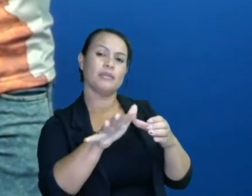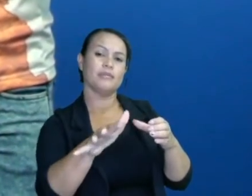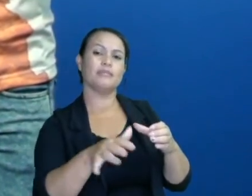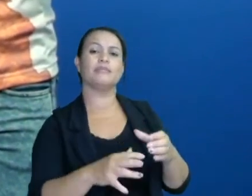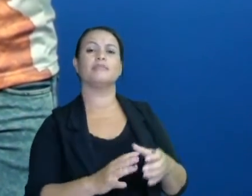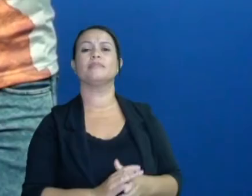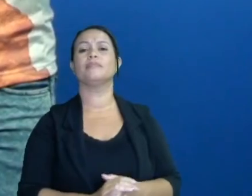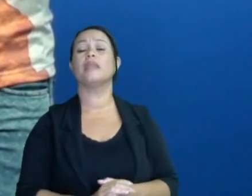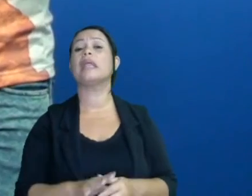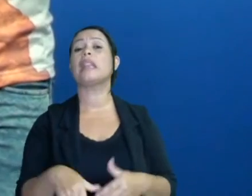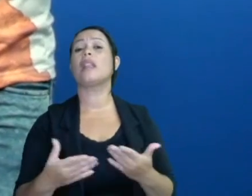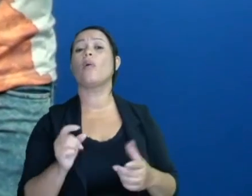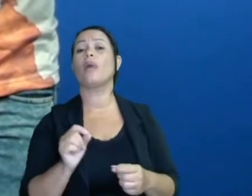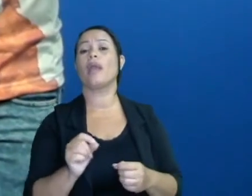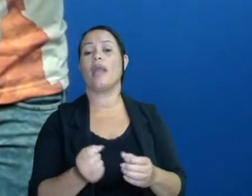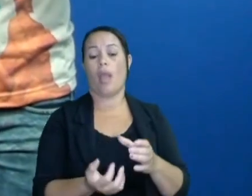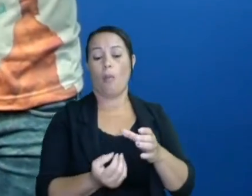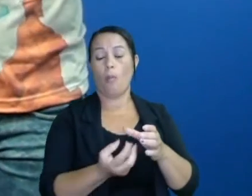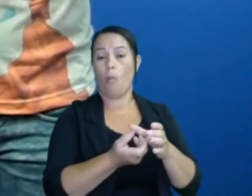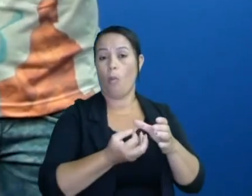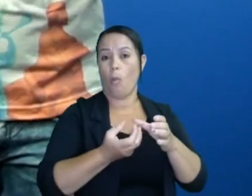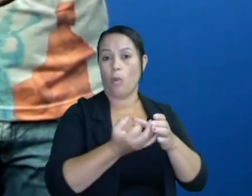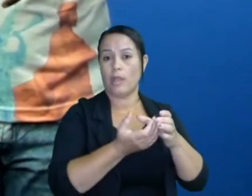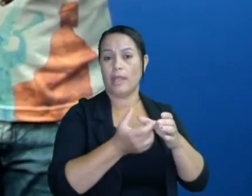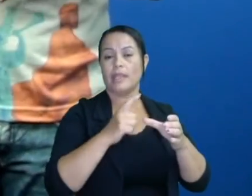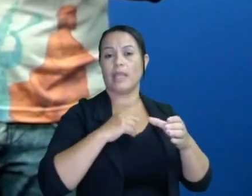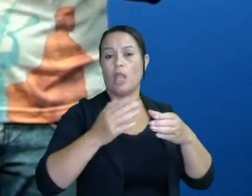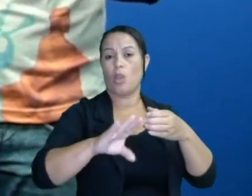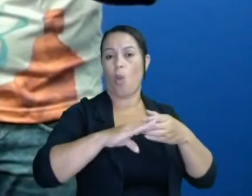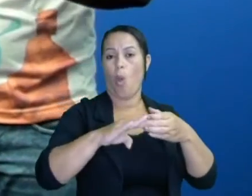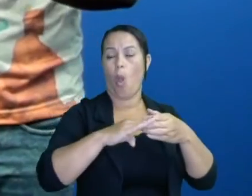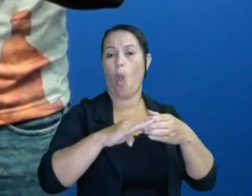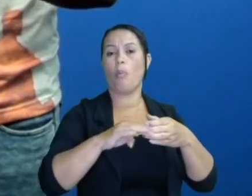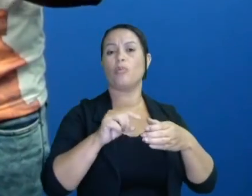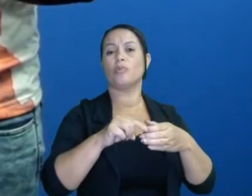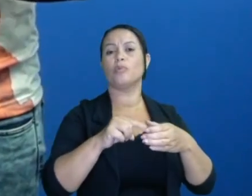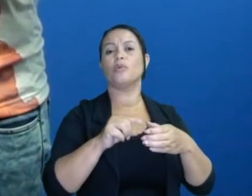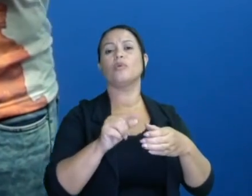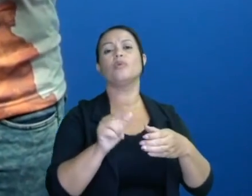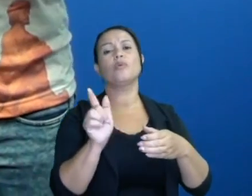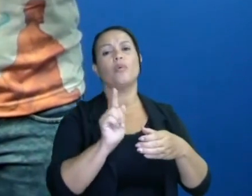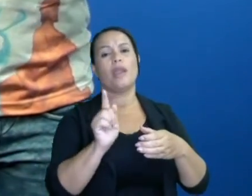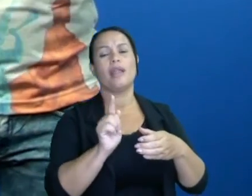ambiente. Então aquela bolinha que existe no seu refrigerante é gás carbônico,